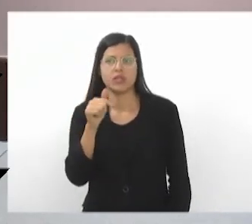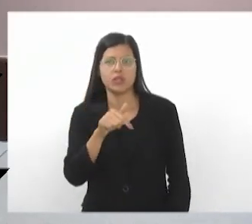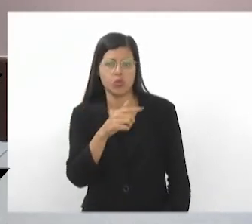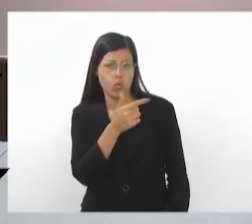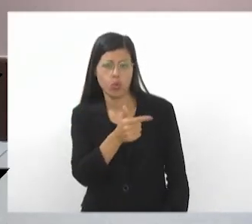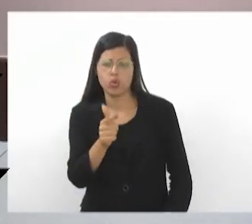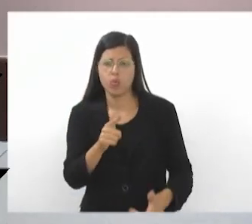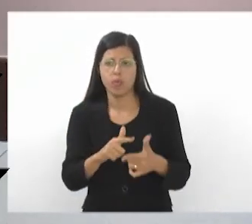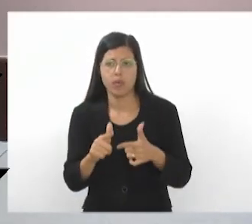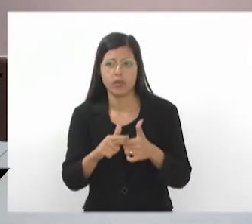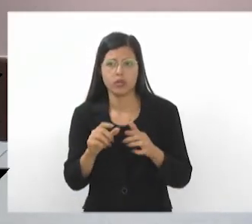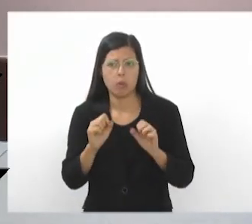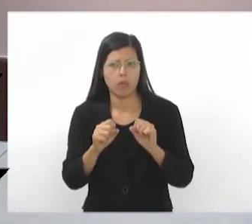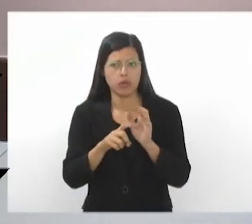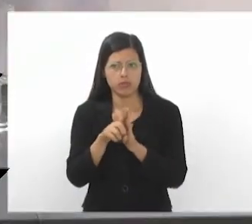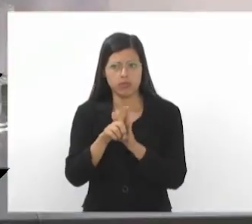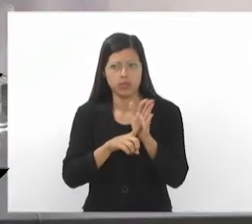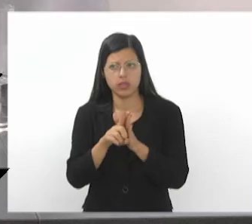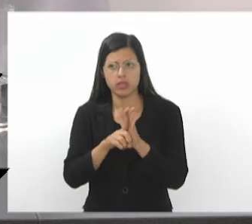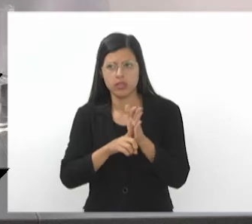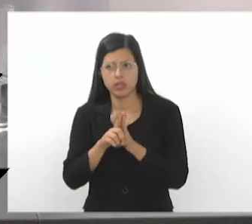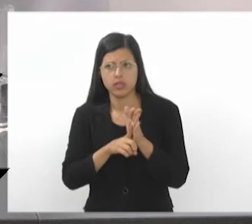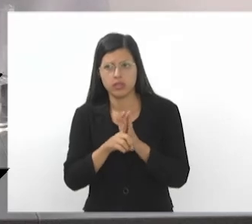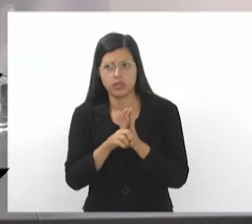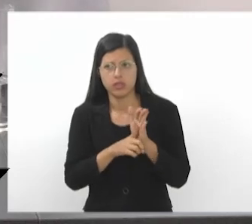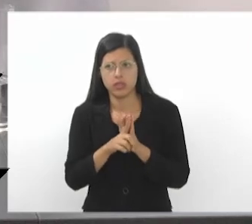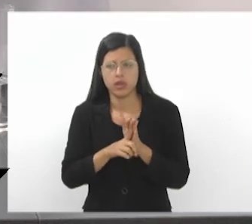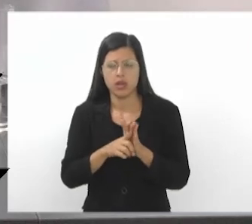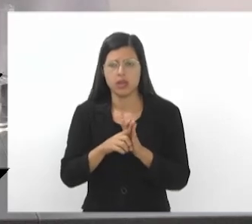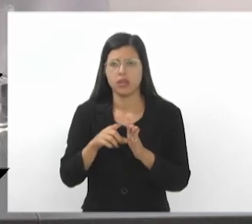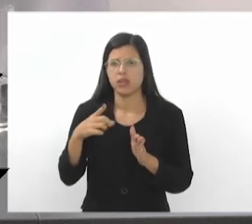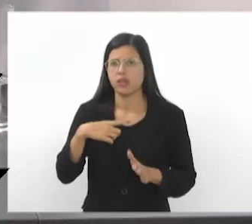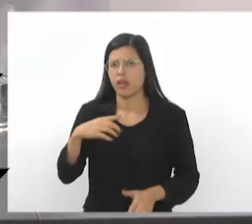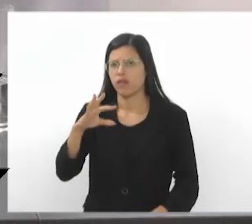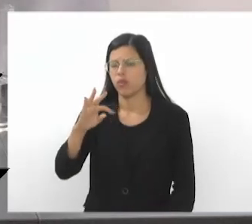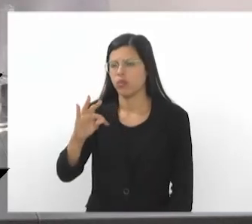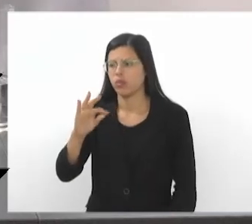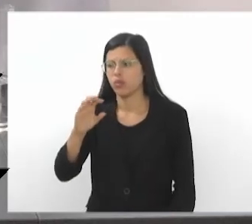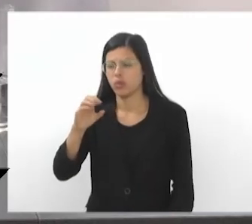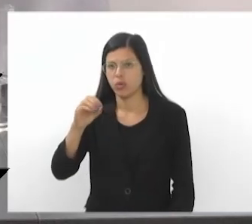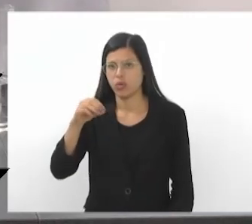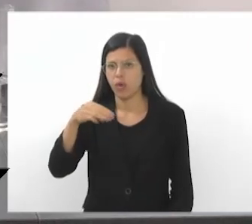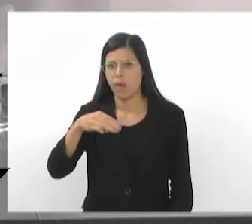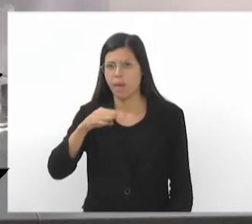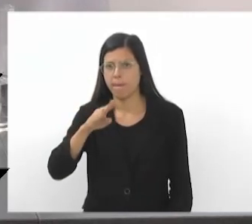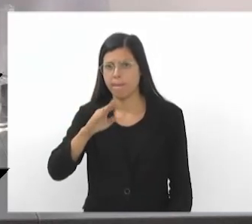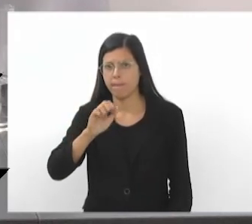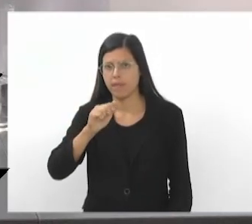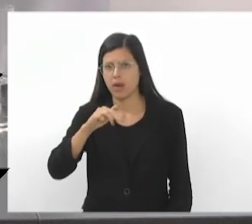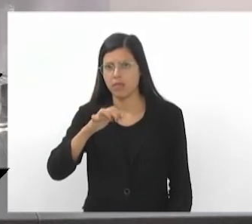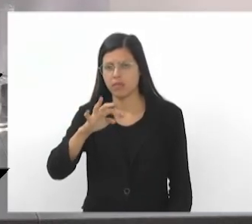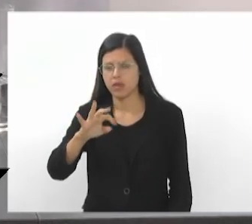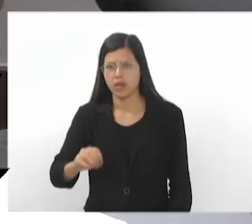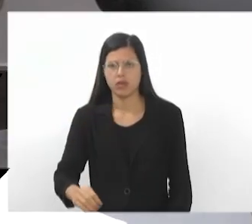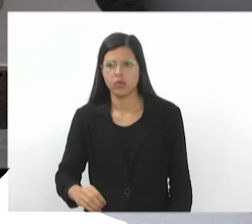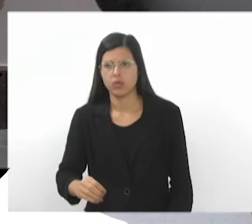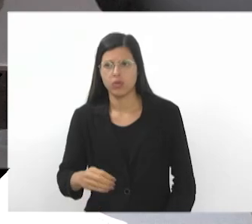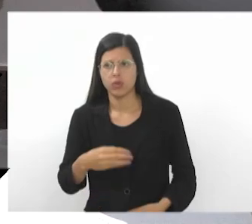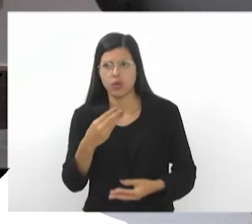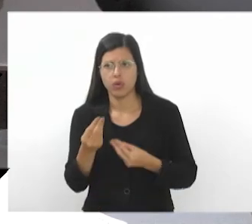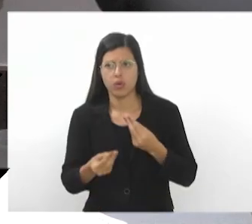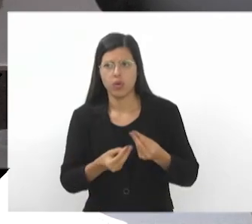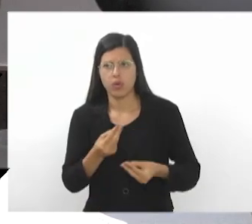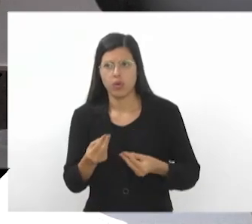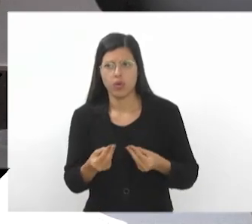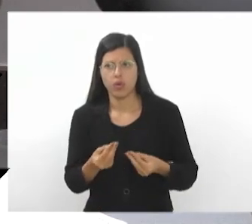a gente pode pesquisar, que teve um tombamento com um bem material, que é o que eu estava aqui dizendo. Como é que é imaterial agora? É material.